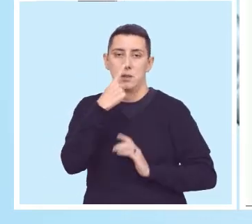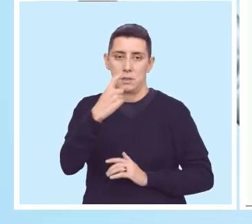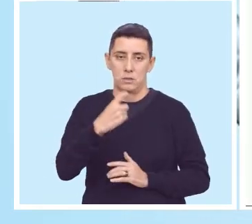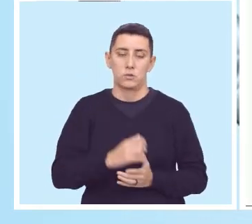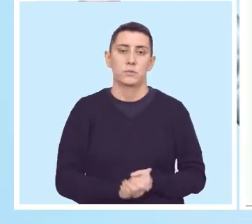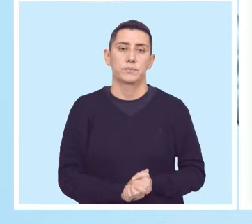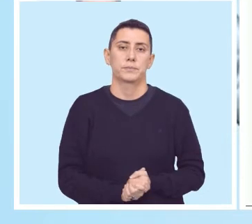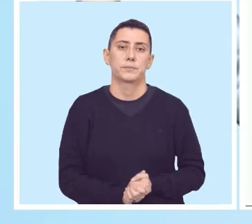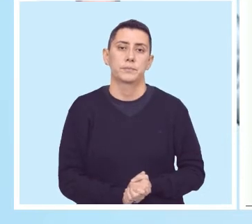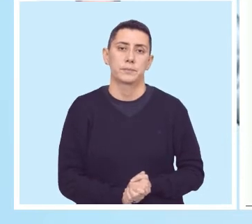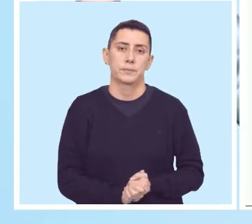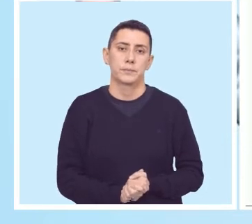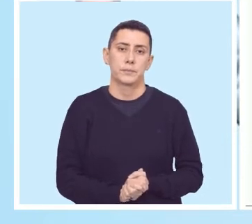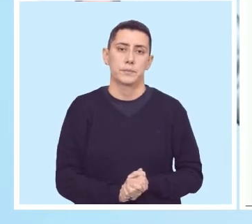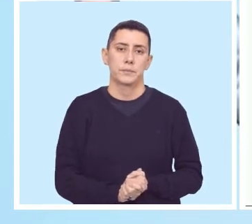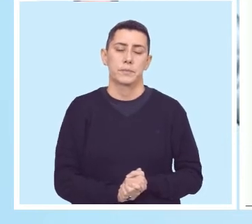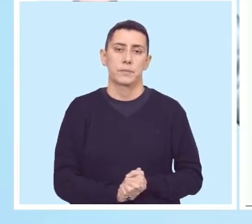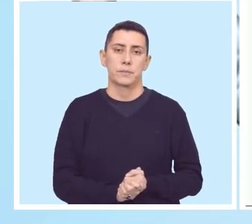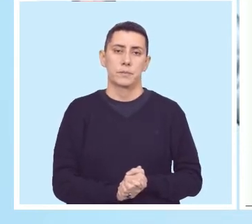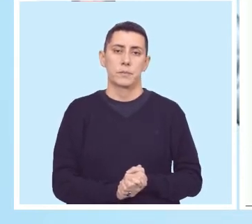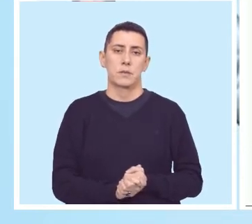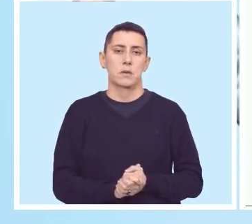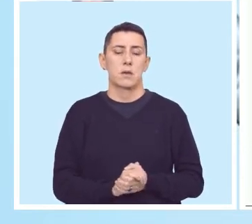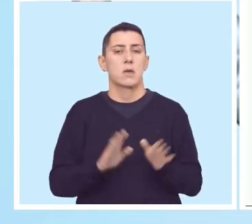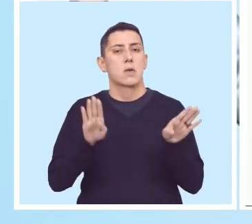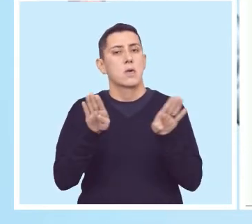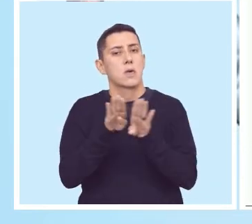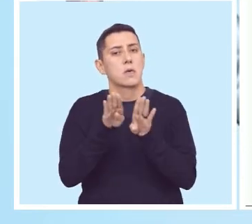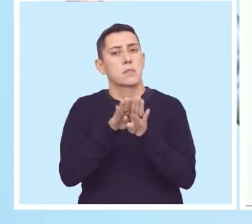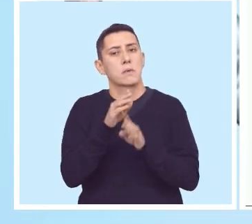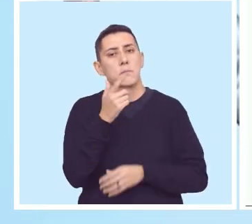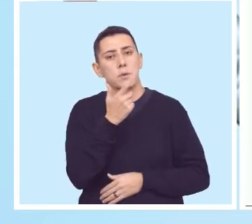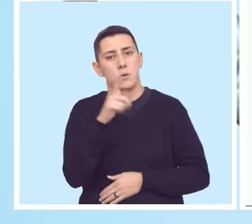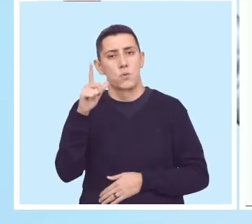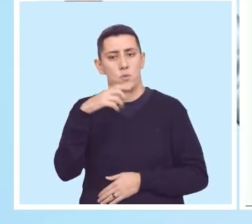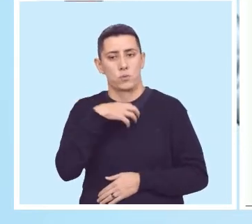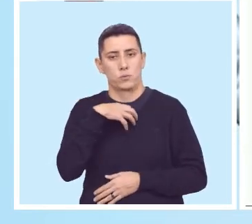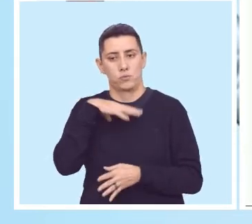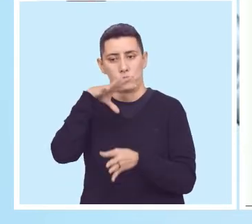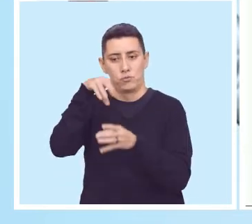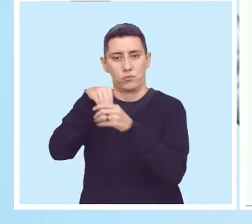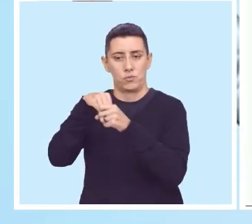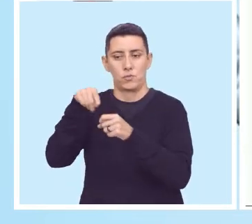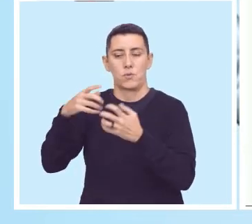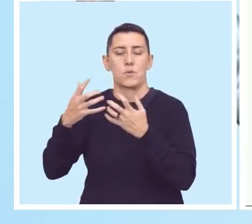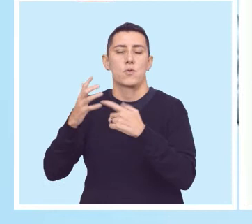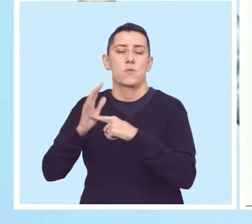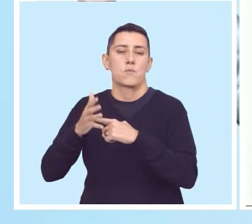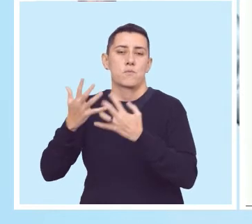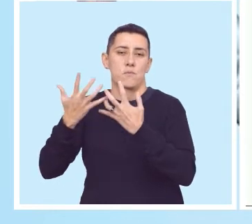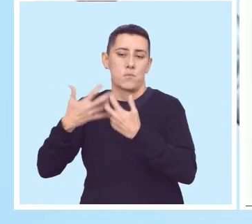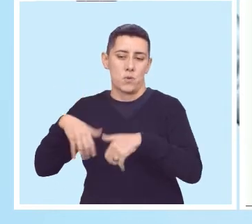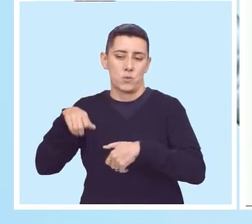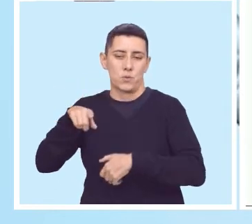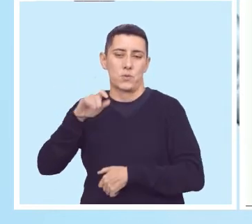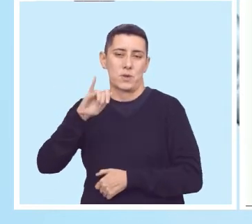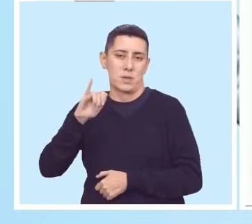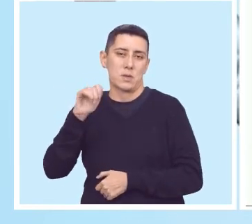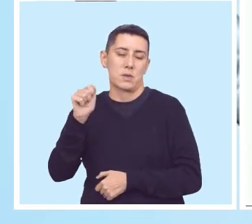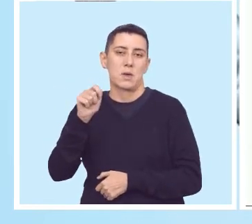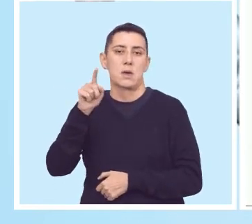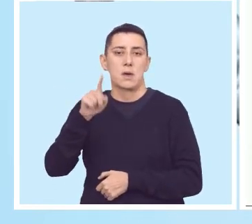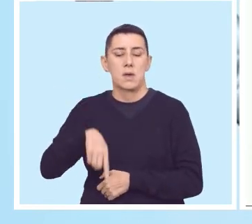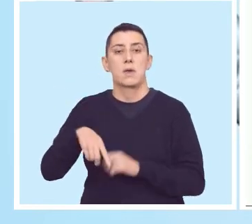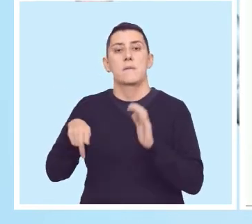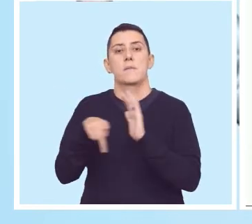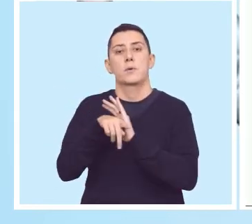Além disso, o outro módulo que também faz parte do motor de IA é o módulo de metadados. Esse módulo de metadados ele é importantíssimo